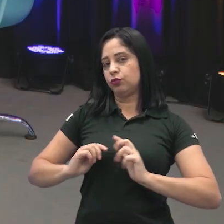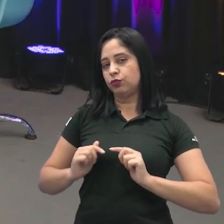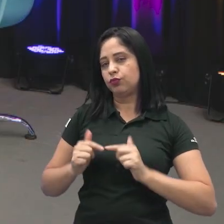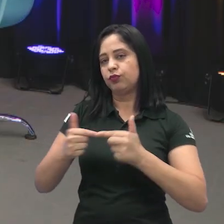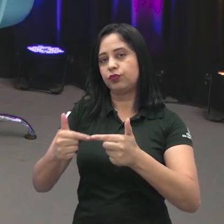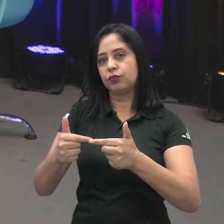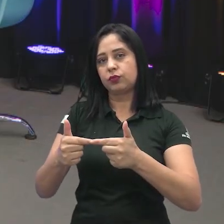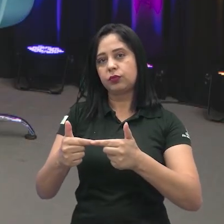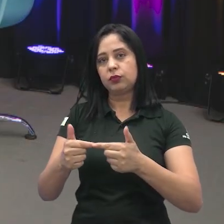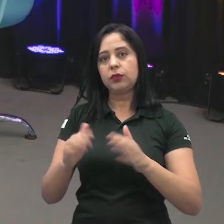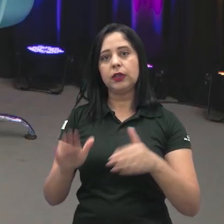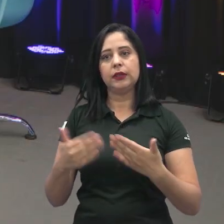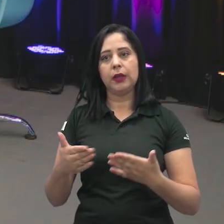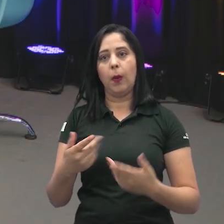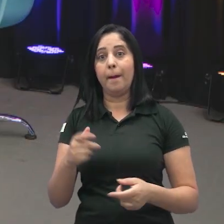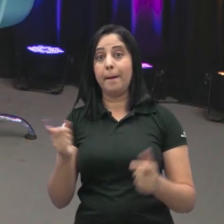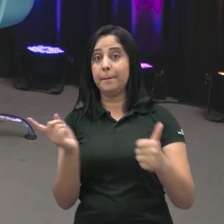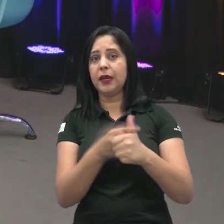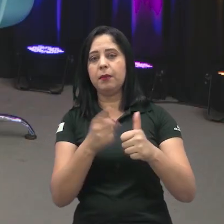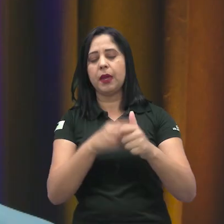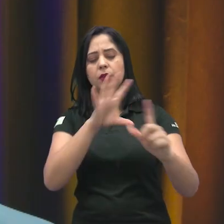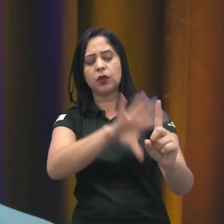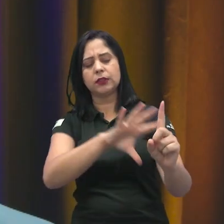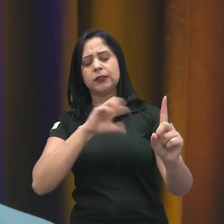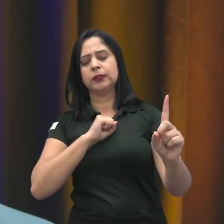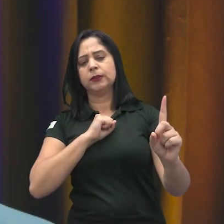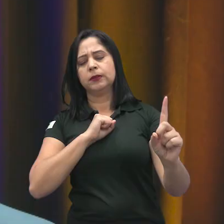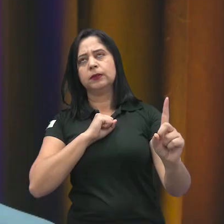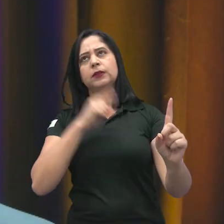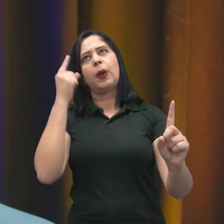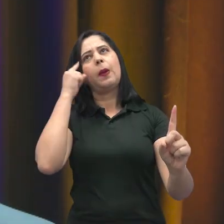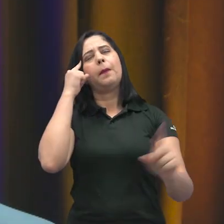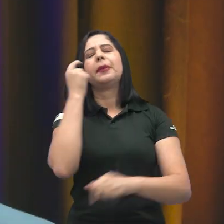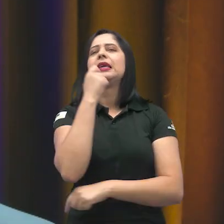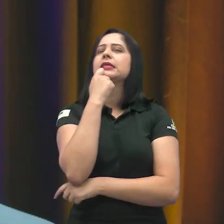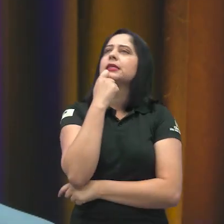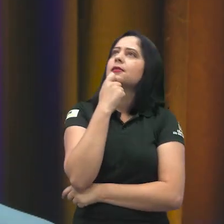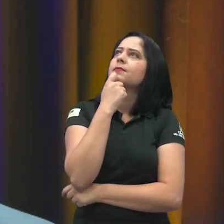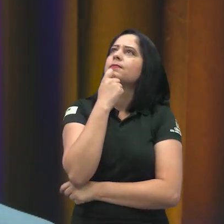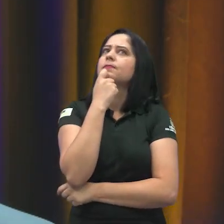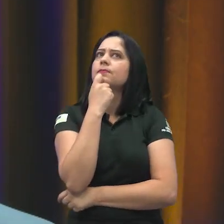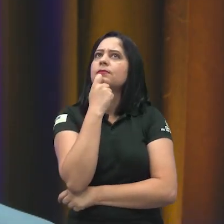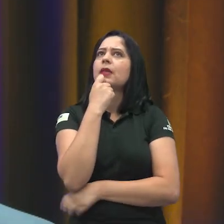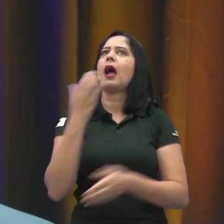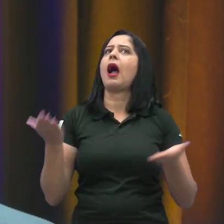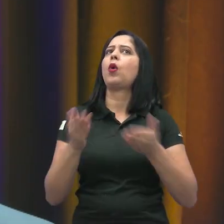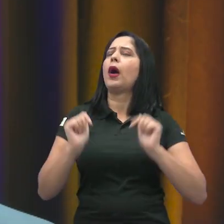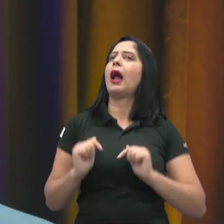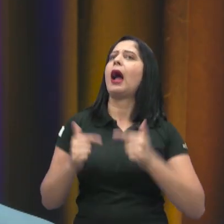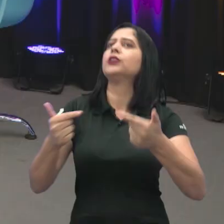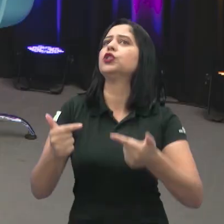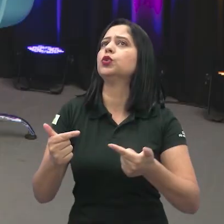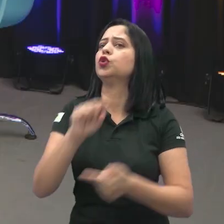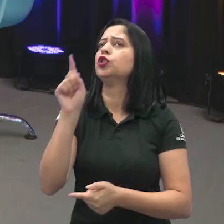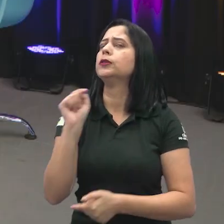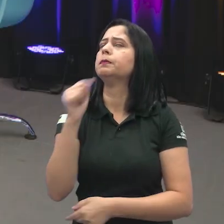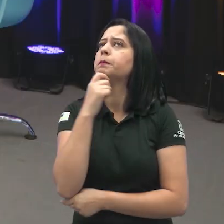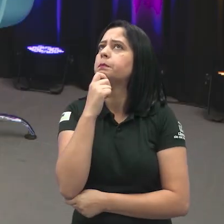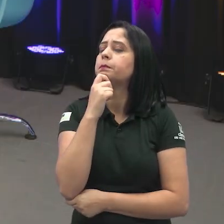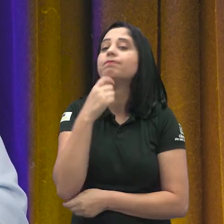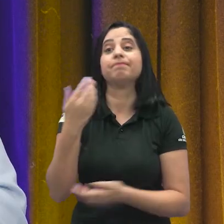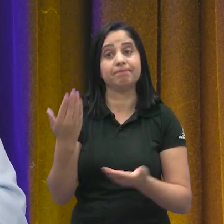Tudo começa por se inspirar, a gente se inspira. Mas o que de tudo isso eu estou me inspirando, que eu estou colocando para jogo? Exatamente, Pri, porque